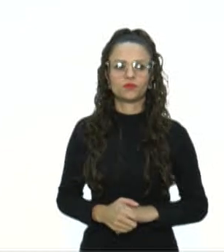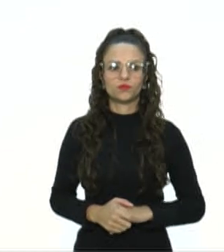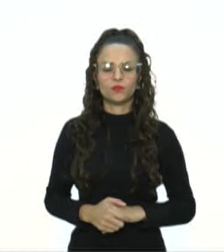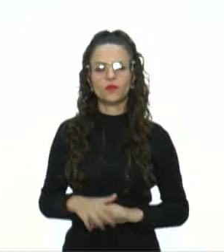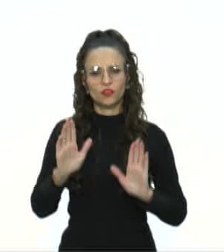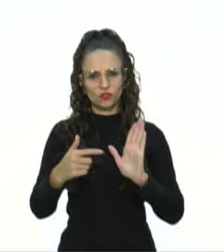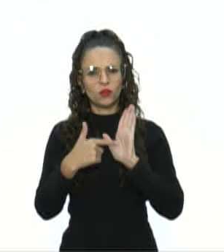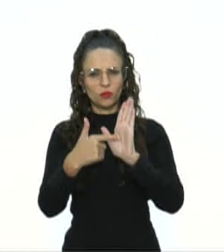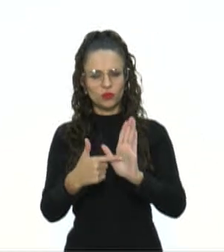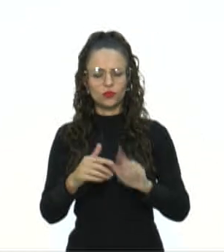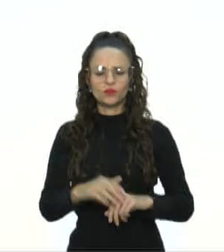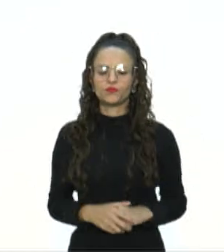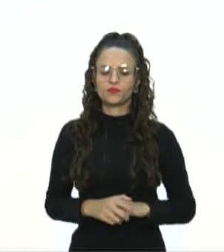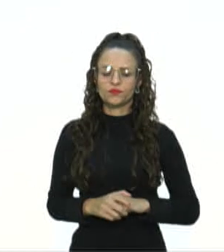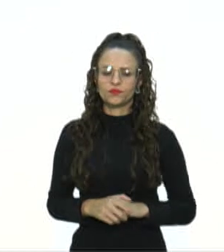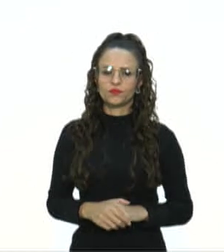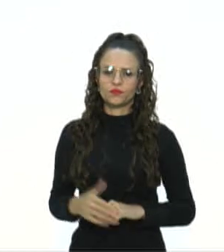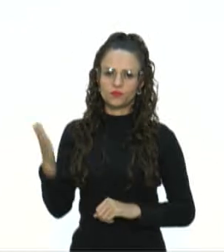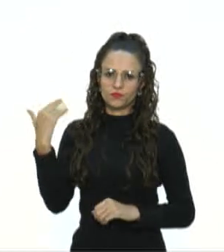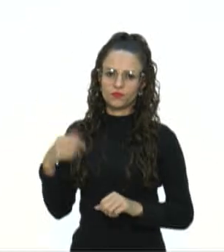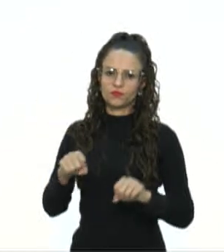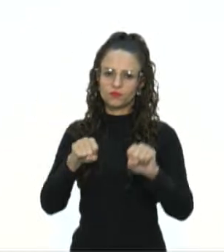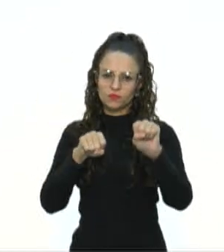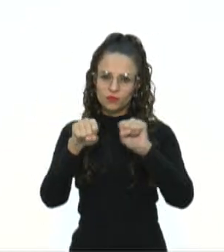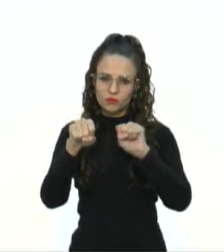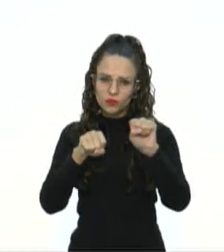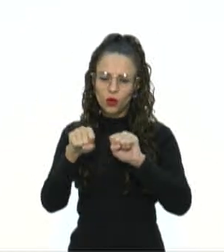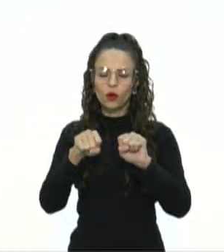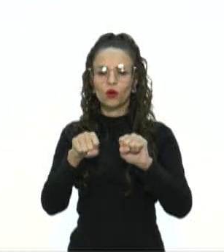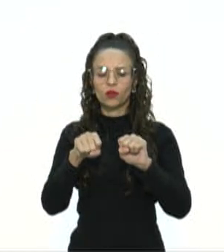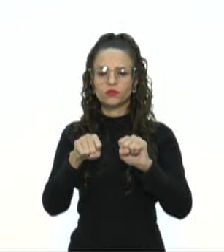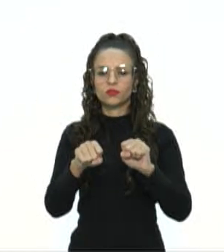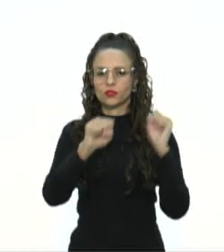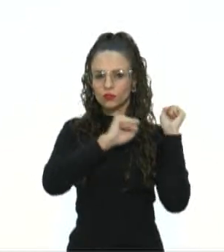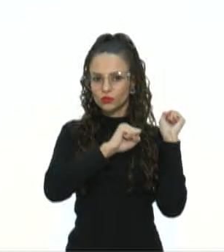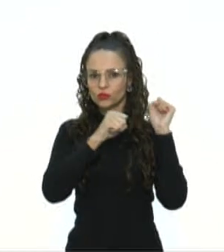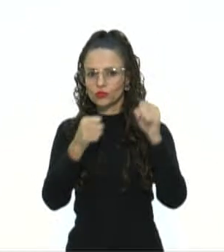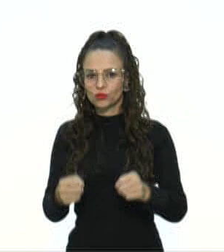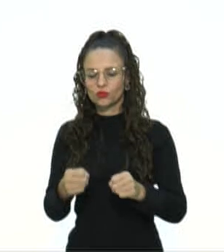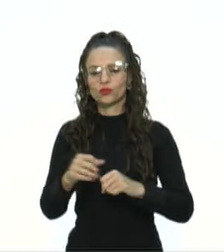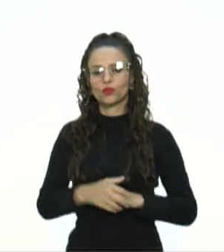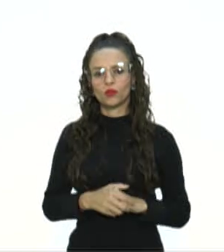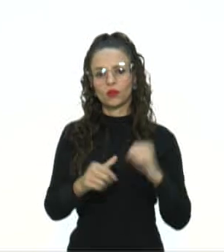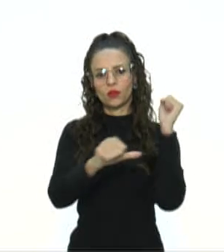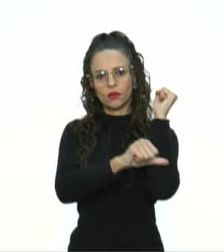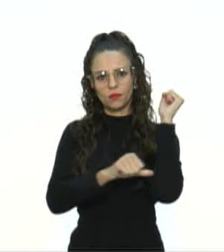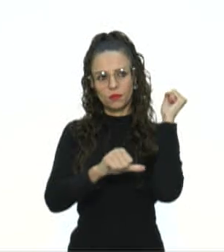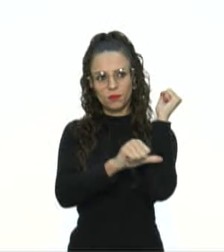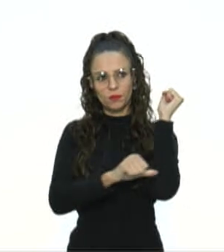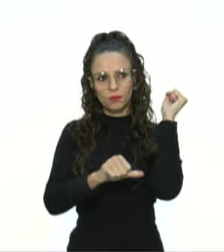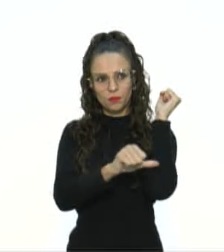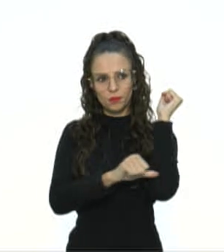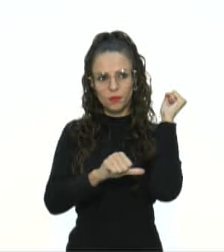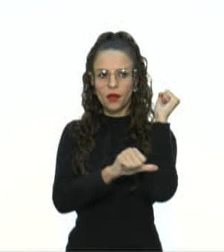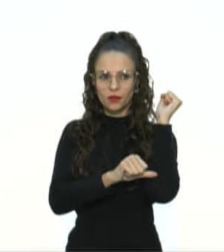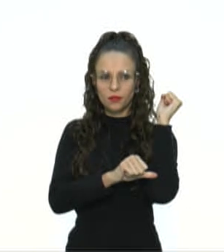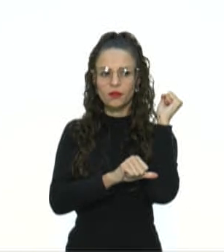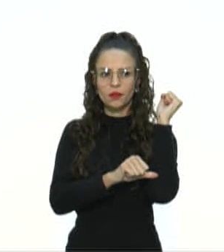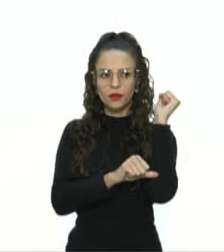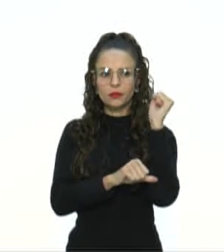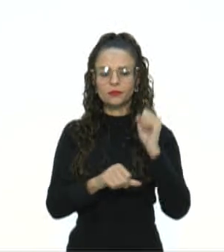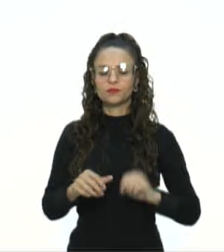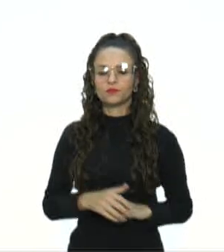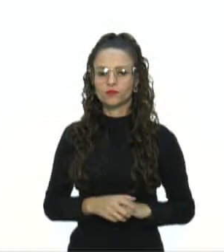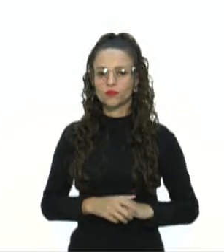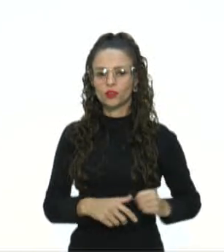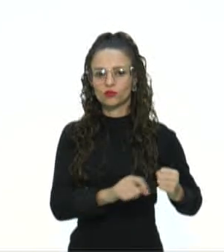modalidades que nós já vimos, né, das nossas aulas anteriores. Boxe, o judô, o muay thai, o wrestling, tanto greco-romana quanto